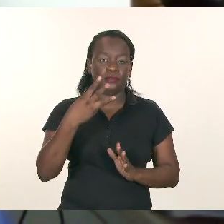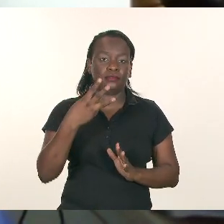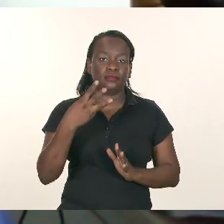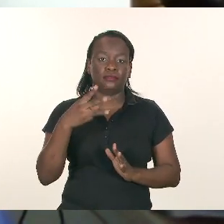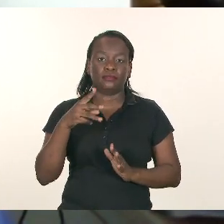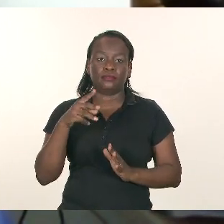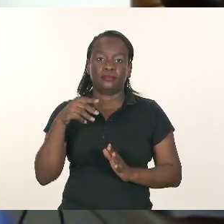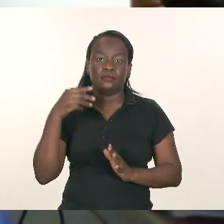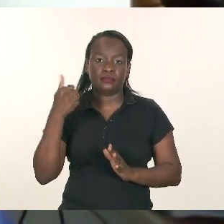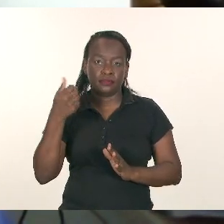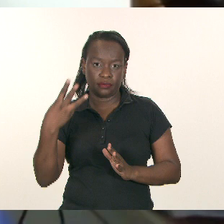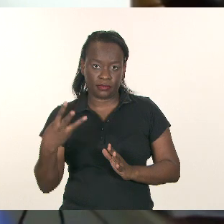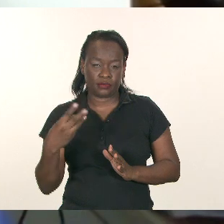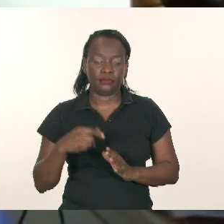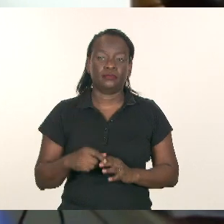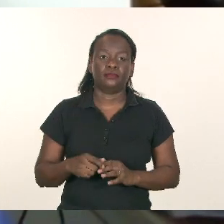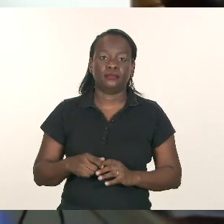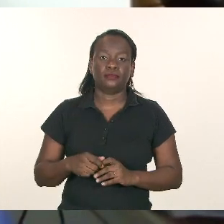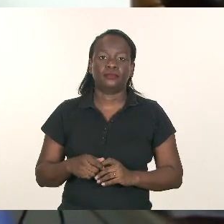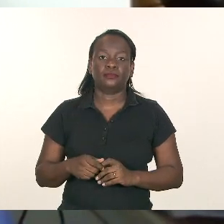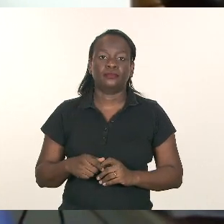3 e 13.